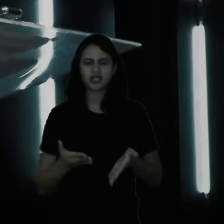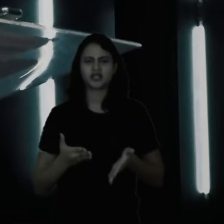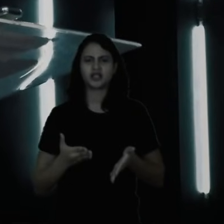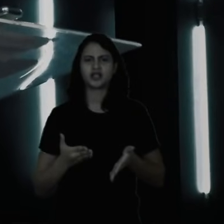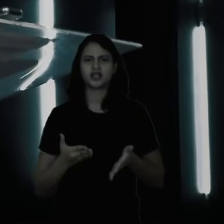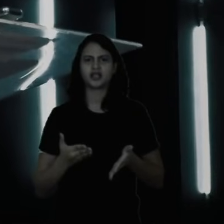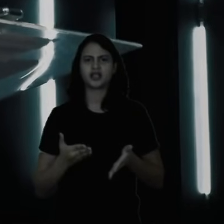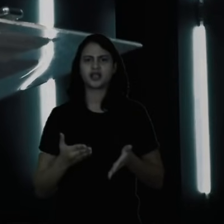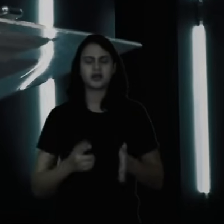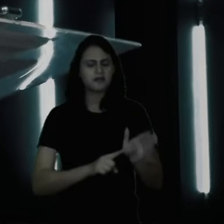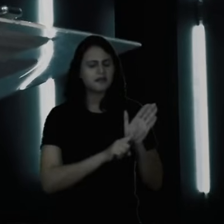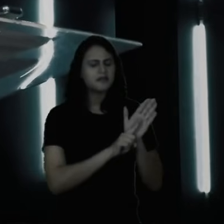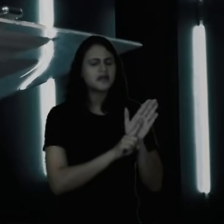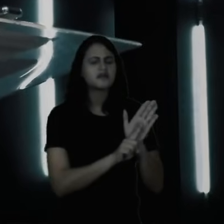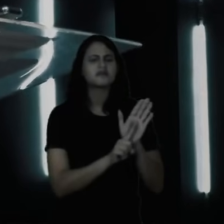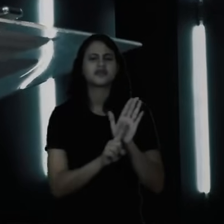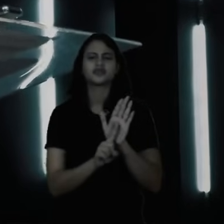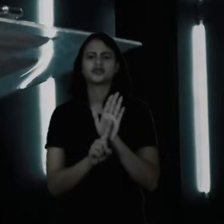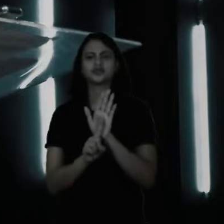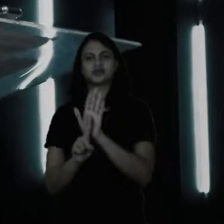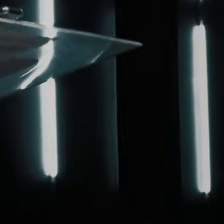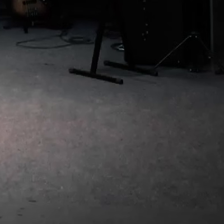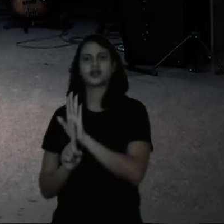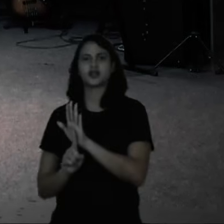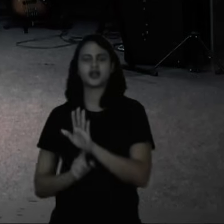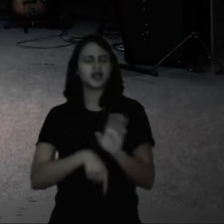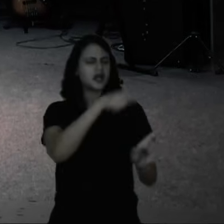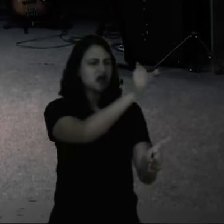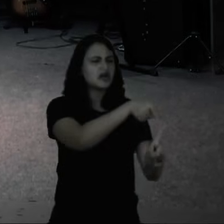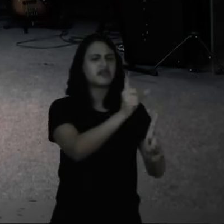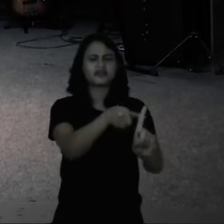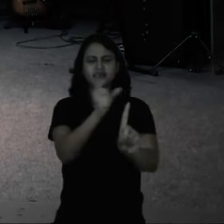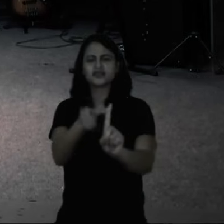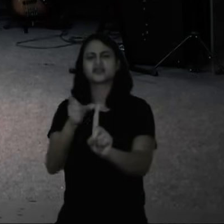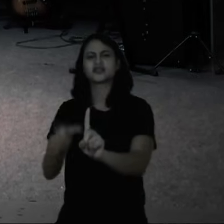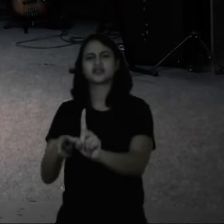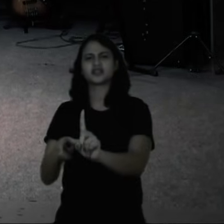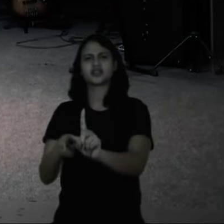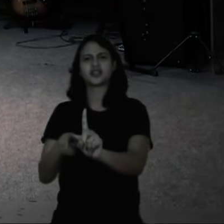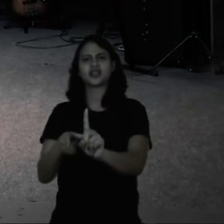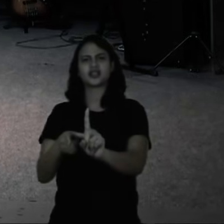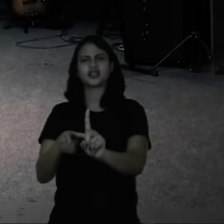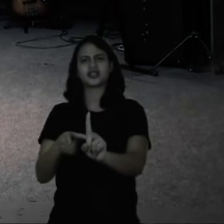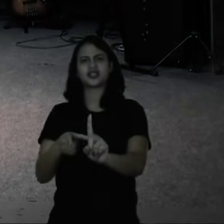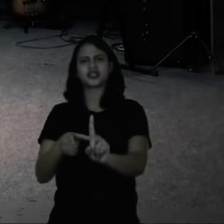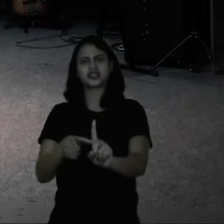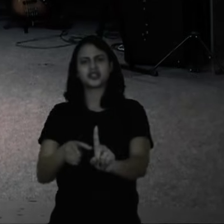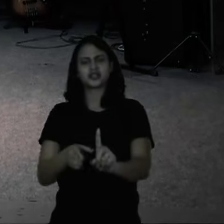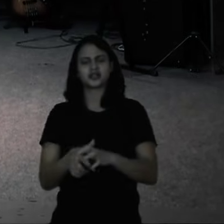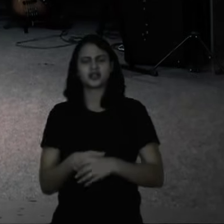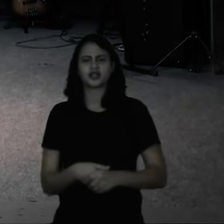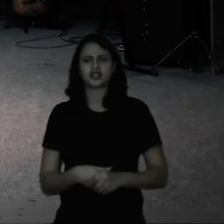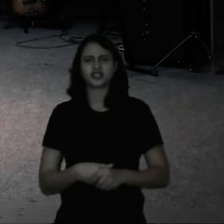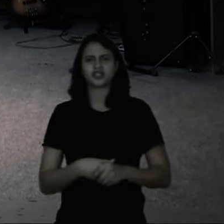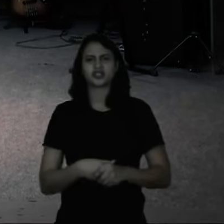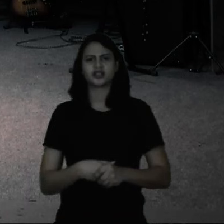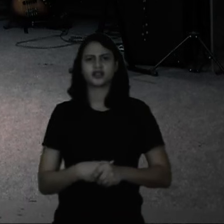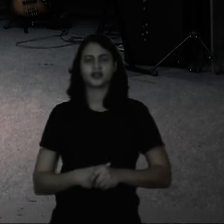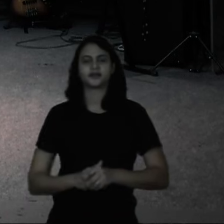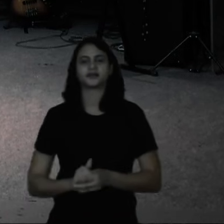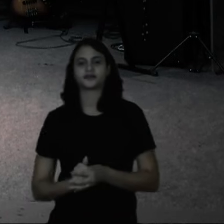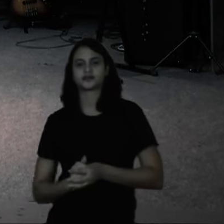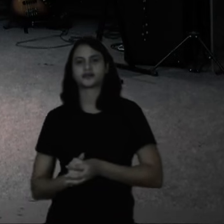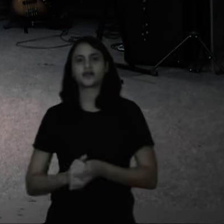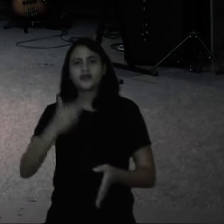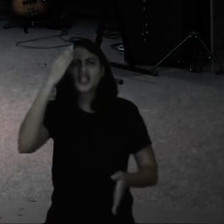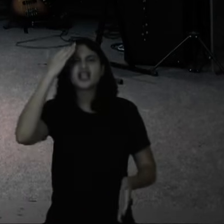ciclo em nome de Jesus. Eu estou aqui para te dizer: vai lá no fundo do poço, arranca o que